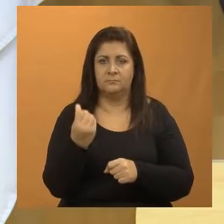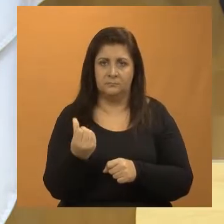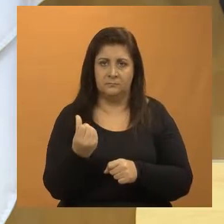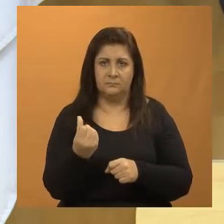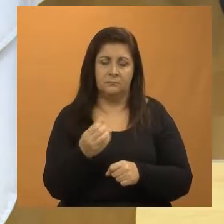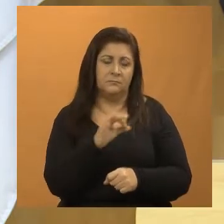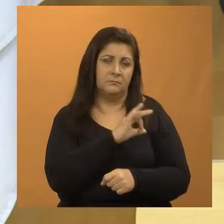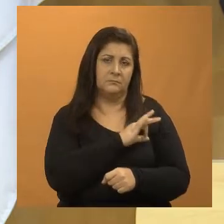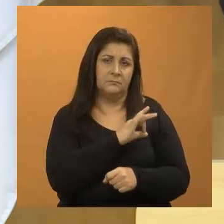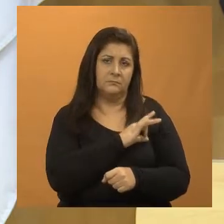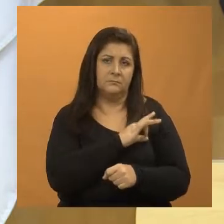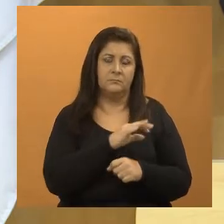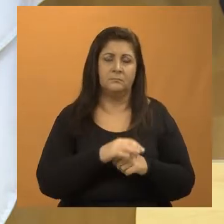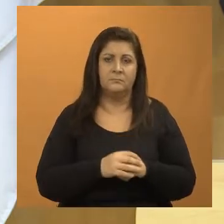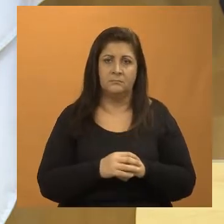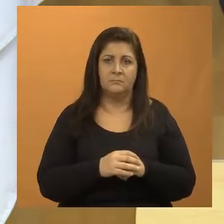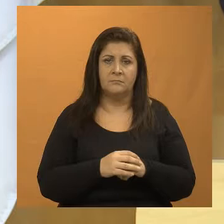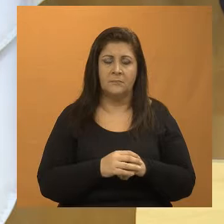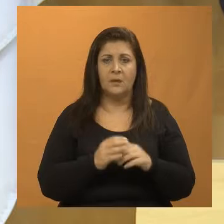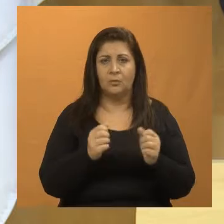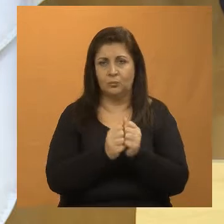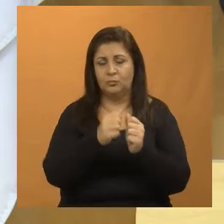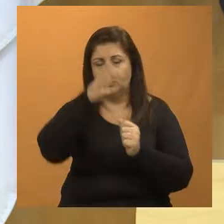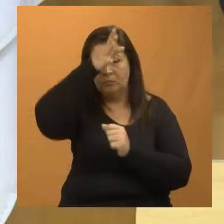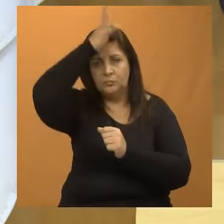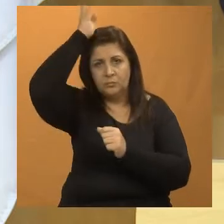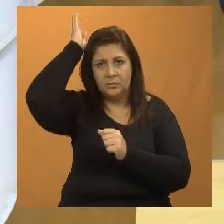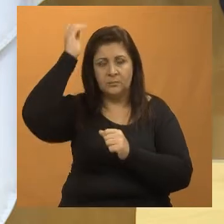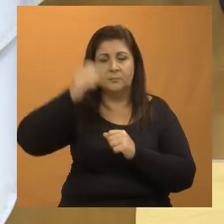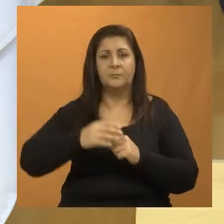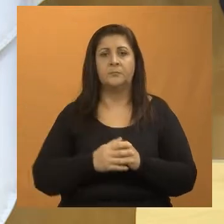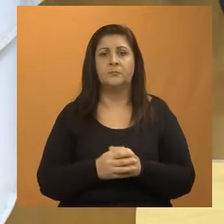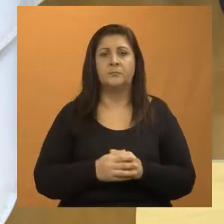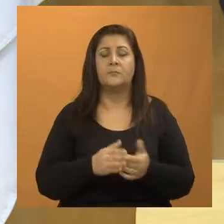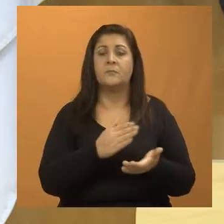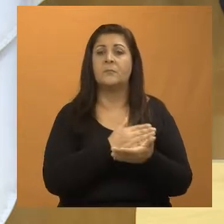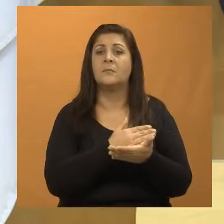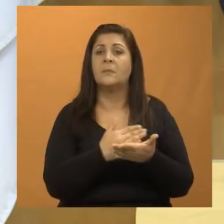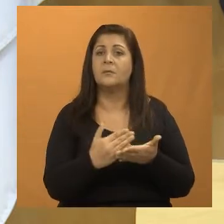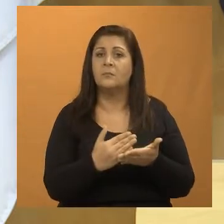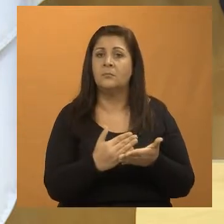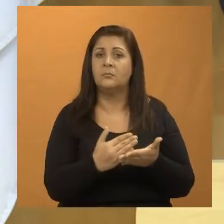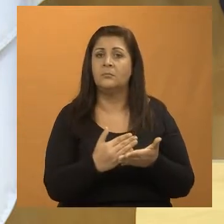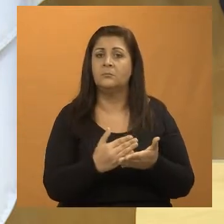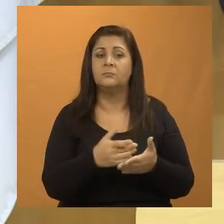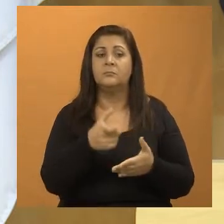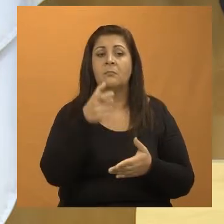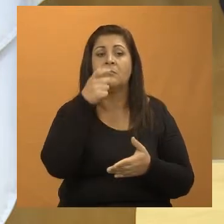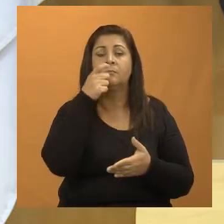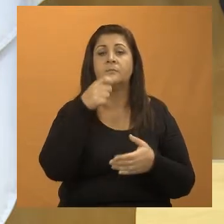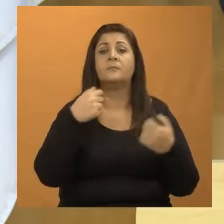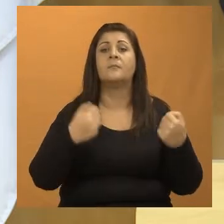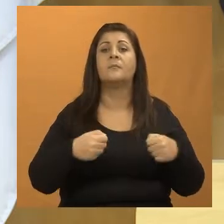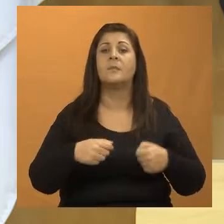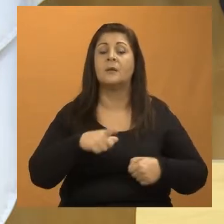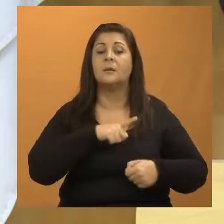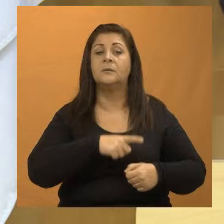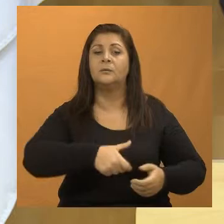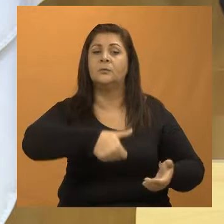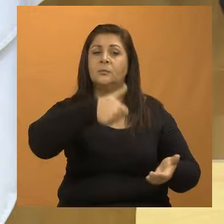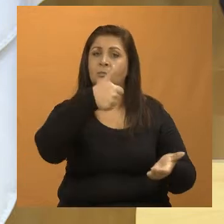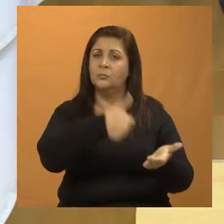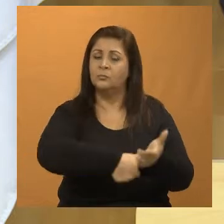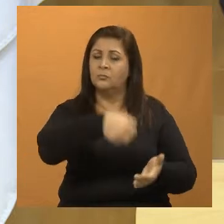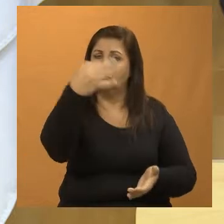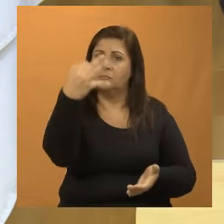do Estado de São Paulo, através do Corpo de Bombeiro, passou a ter um novo rigor para a licença de uso de estádios de